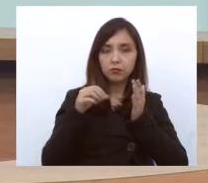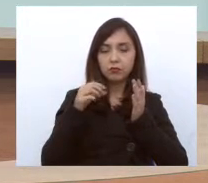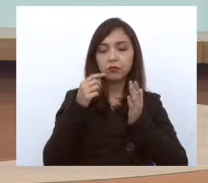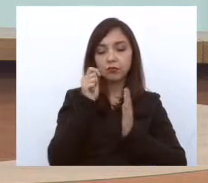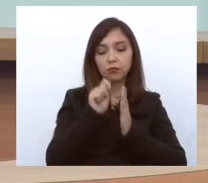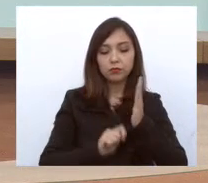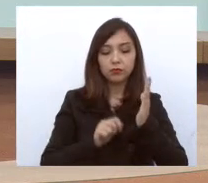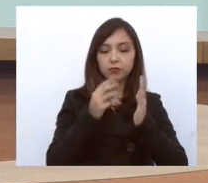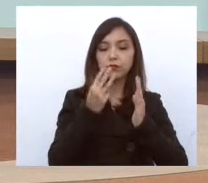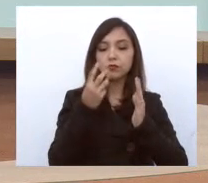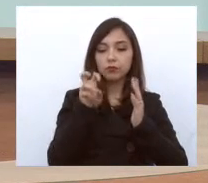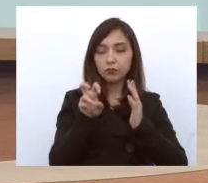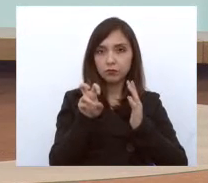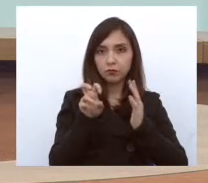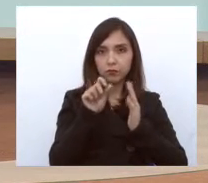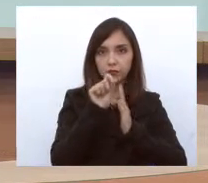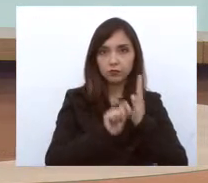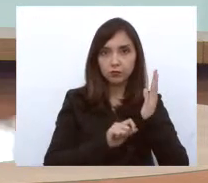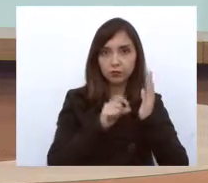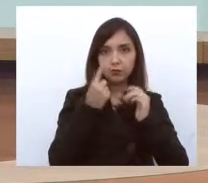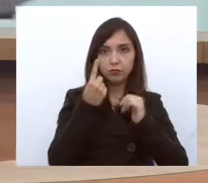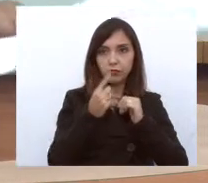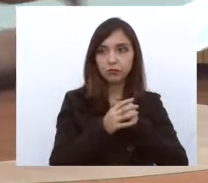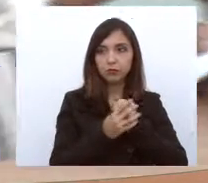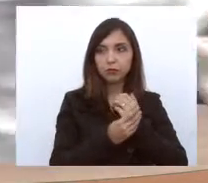35 e o parágrafo único, senhor presidente?